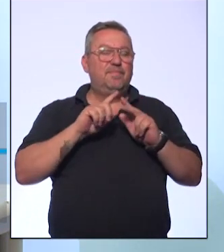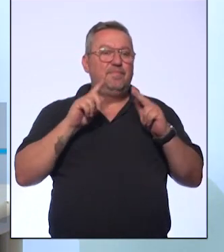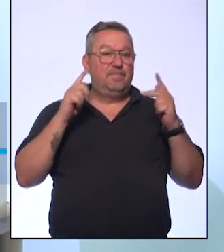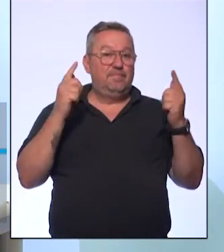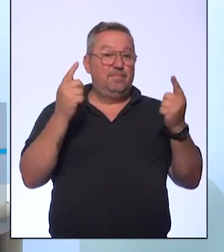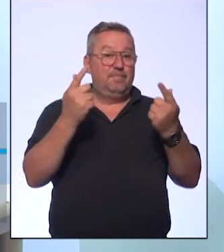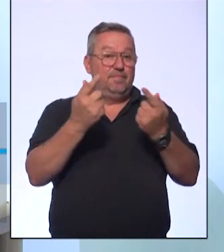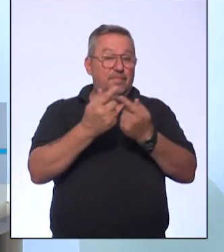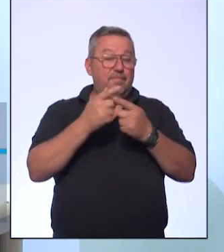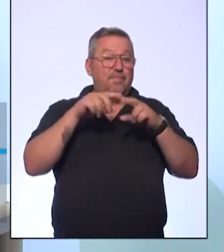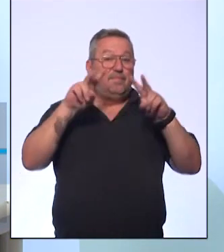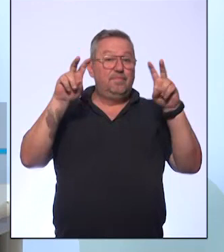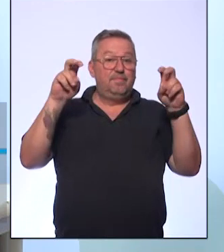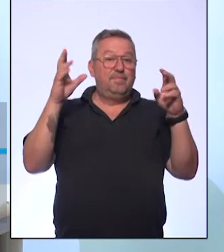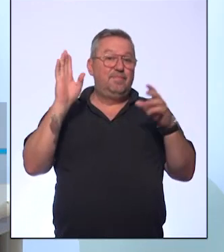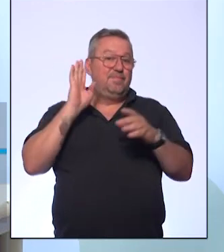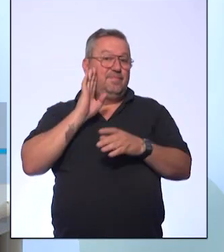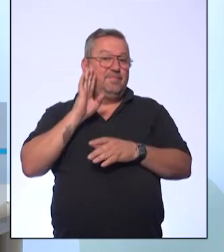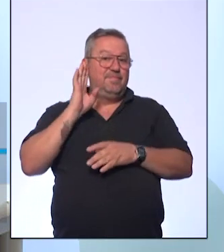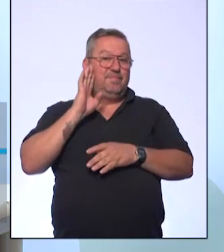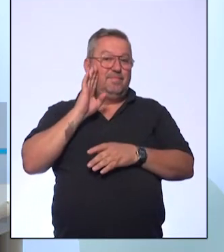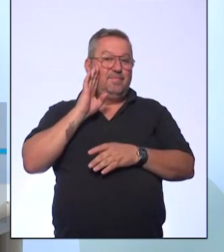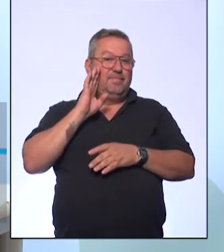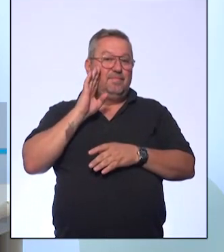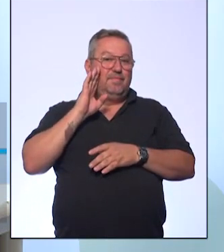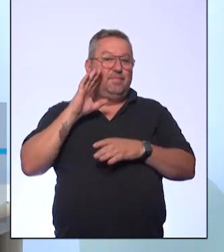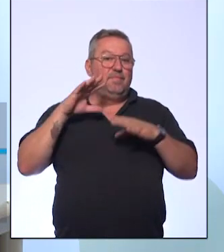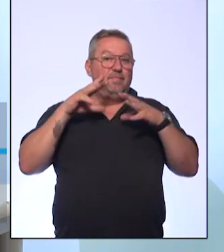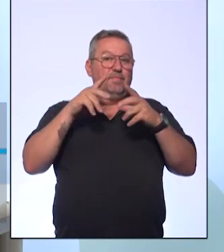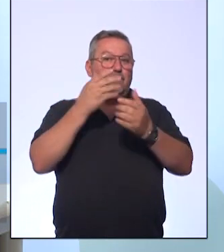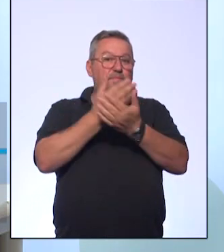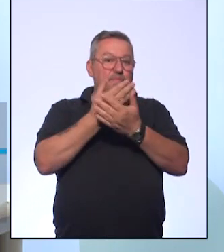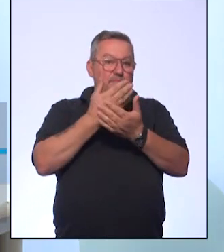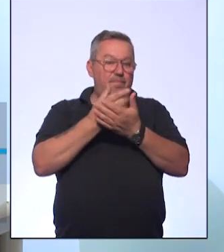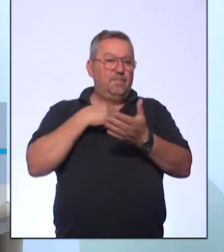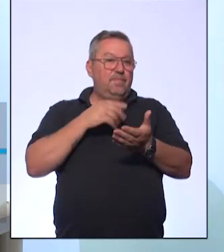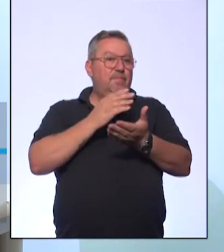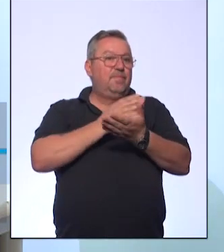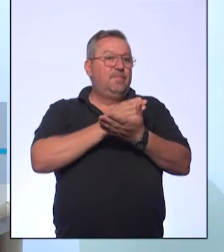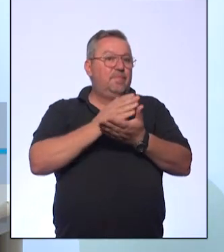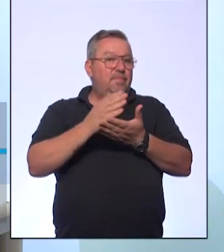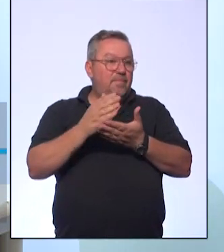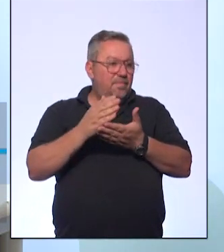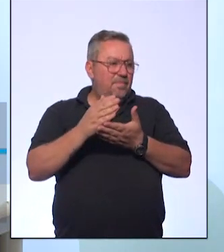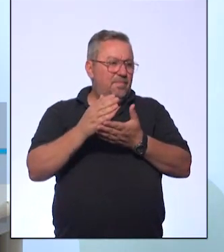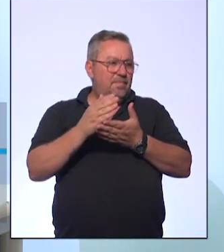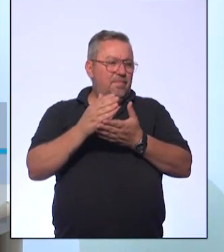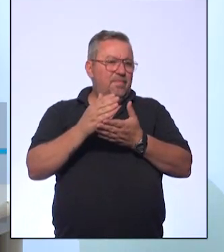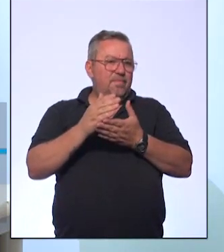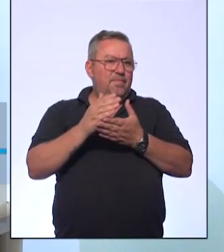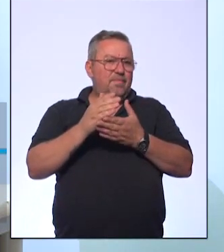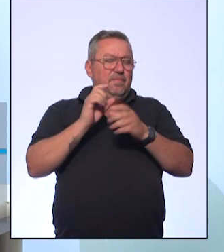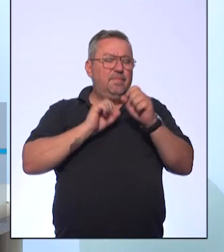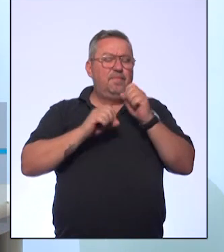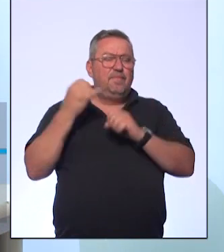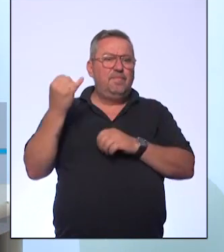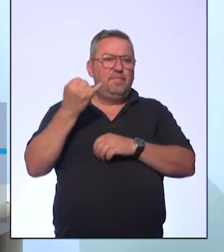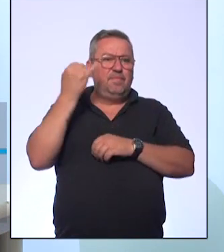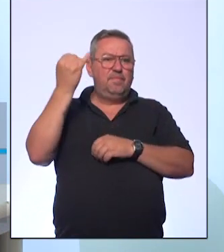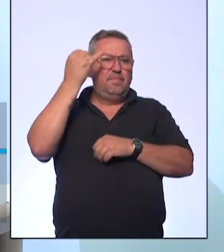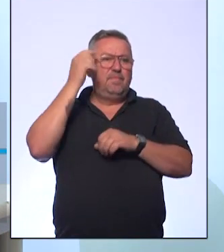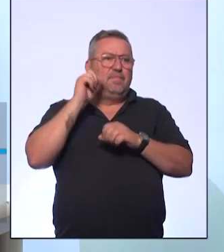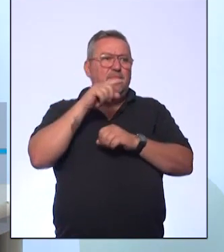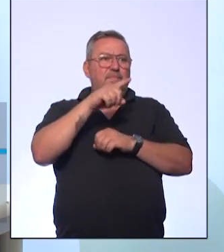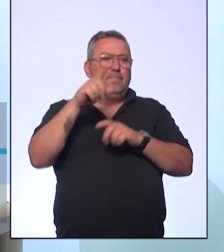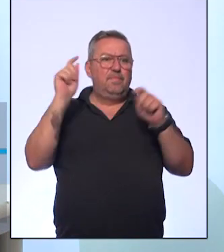partir de um tema muito legal. Então, como toda aula, a gente faz uma introdução, as informações fundamentais para